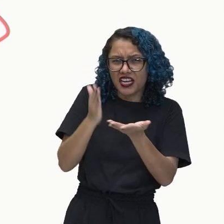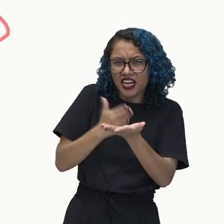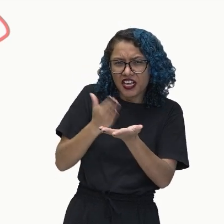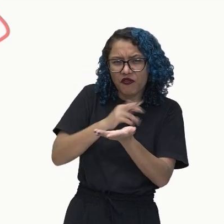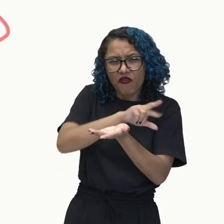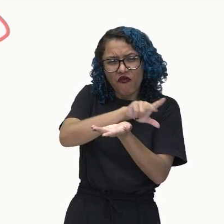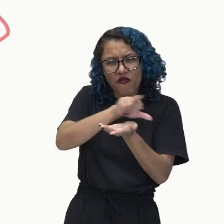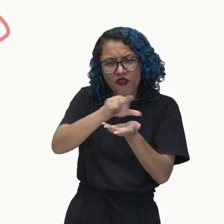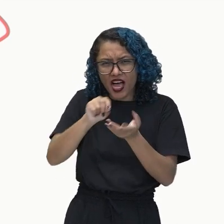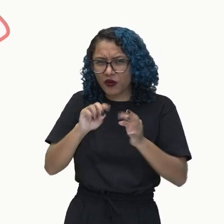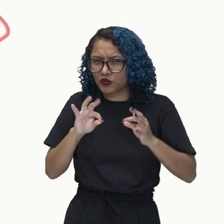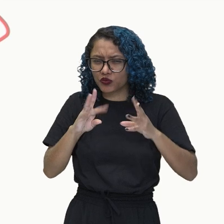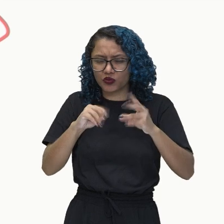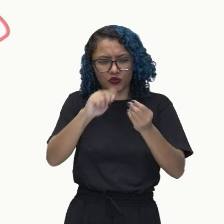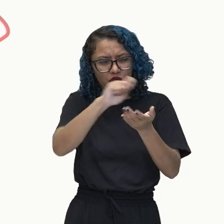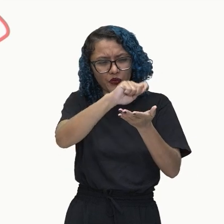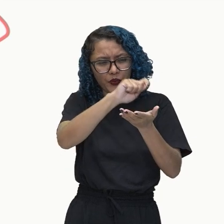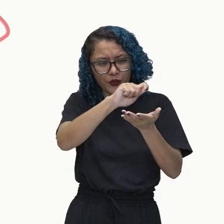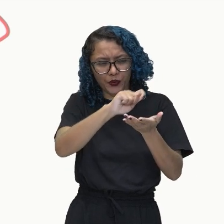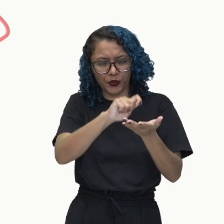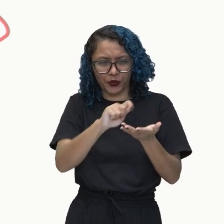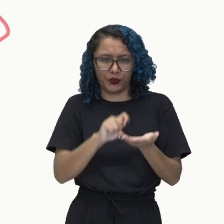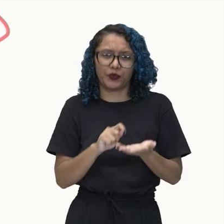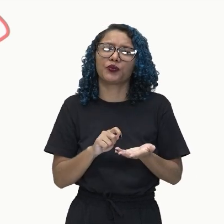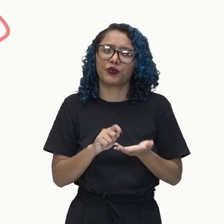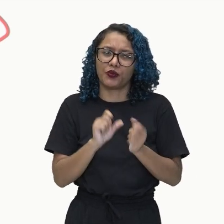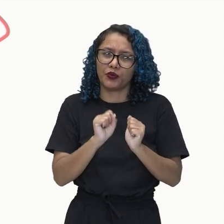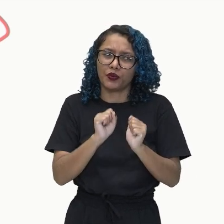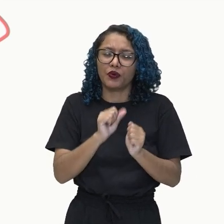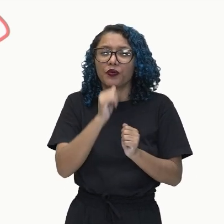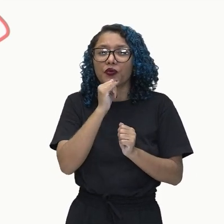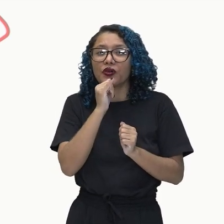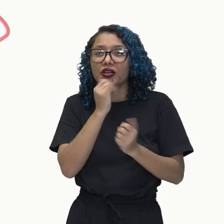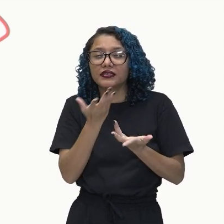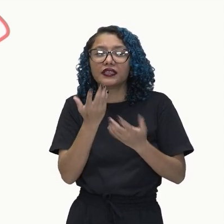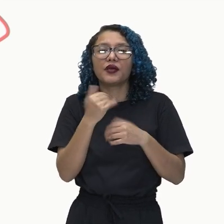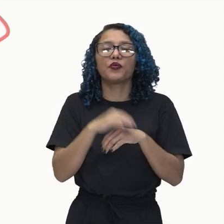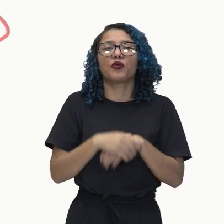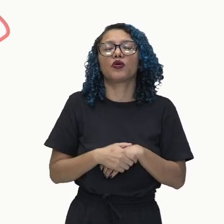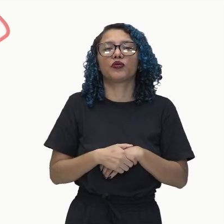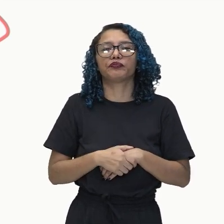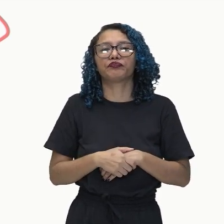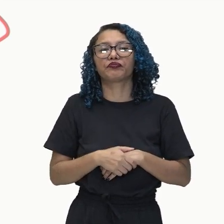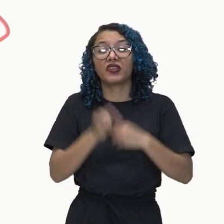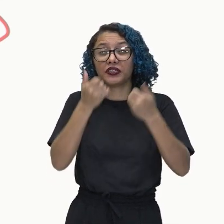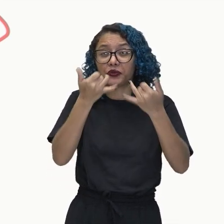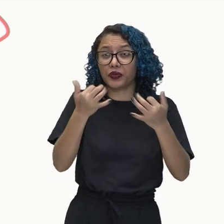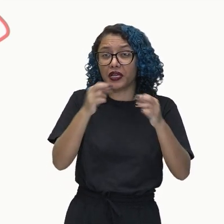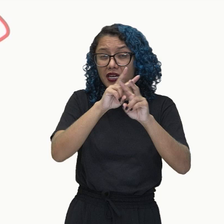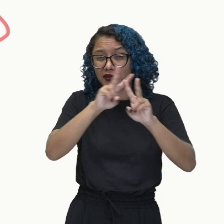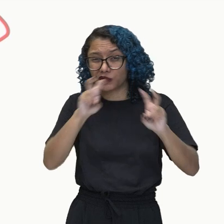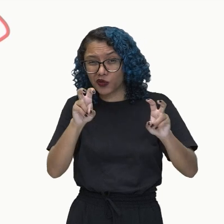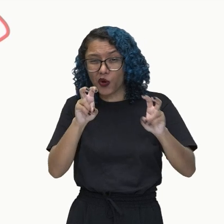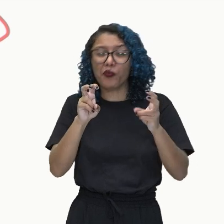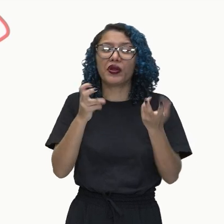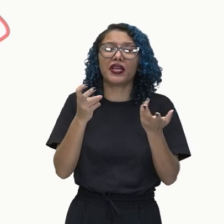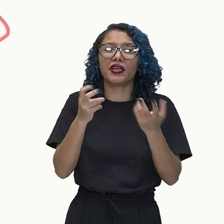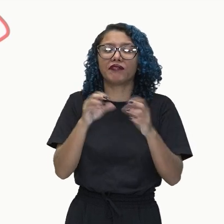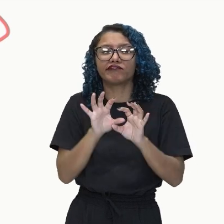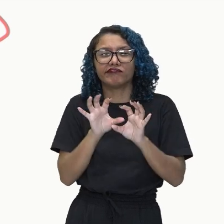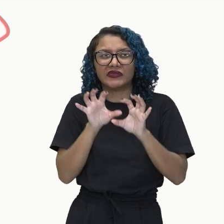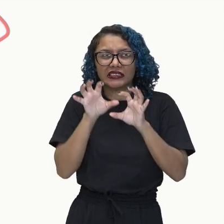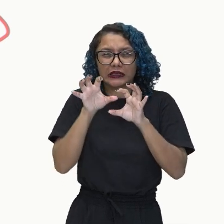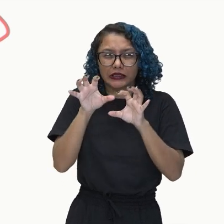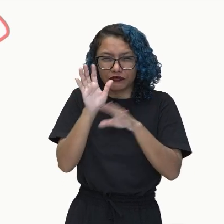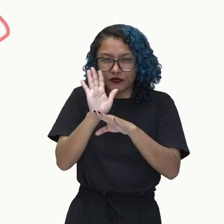uma resenha mais temática sobre, por exemplo, o gênero terror. Você vai ver vários filmes e falar um pouquinho de como funciona o terror em